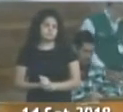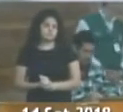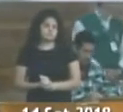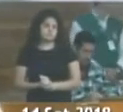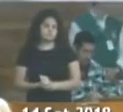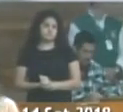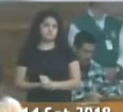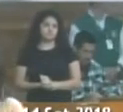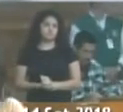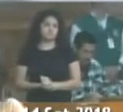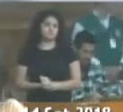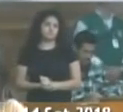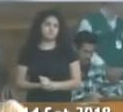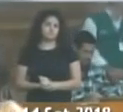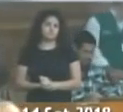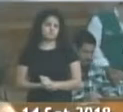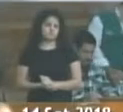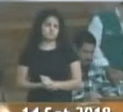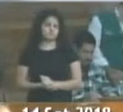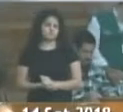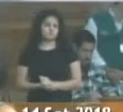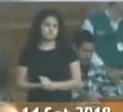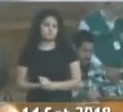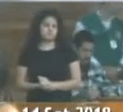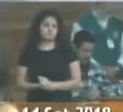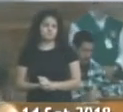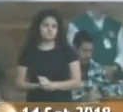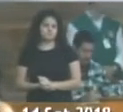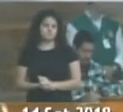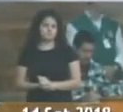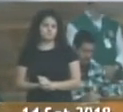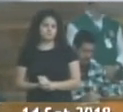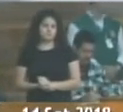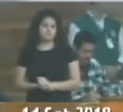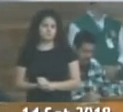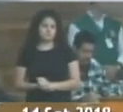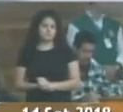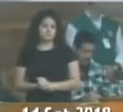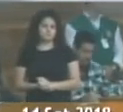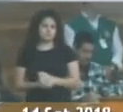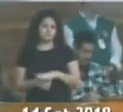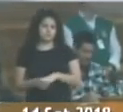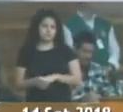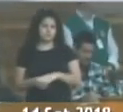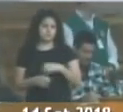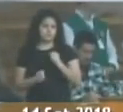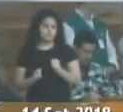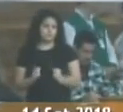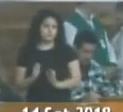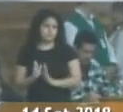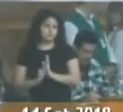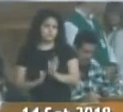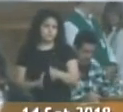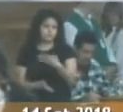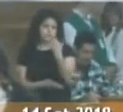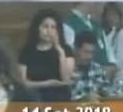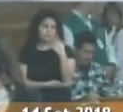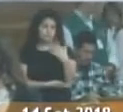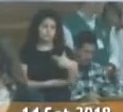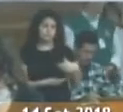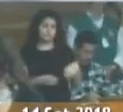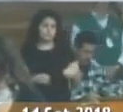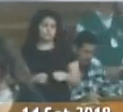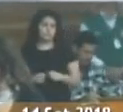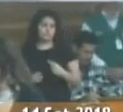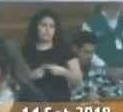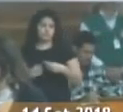colocaram isso aqui, não vou ser repetitivo, são essas comunidades que são as mais capazes de manter o meio ambiente equilibrado e tudo mais, que fazem